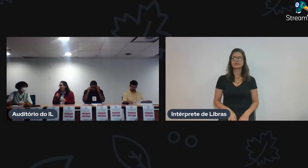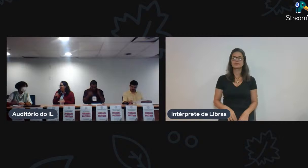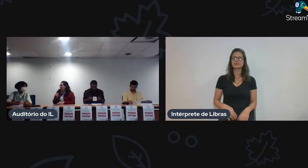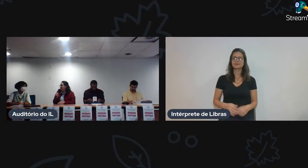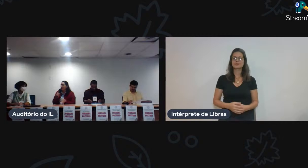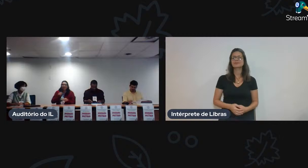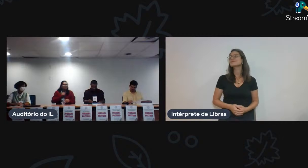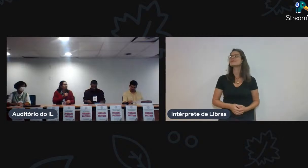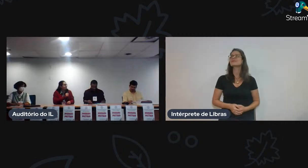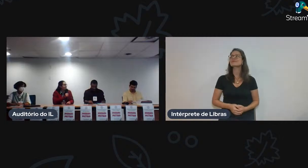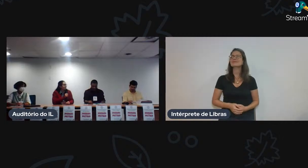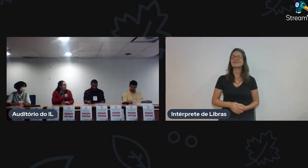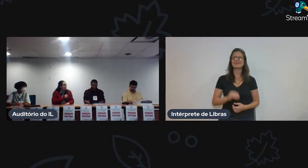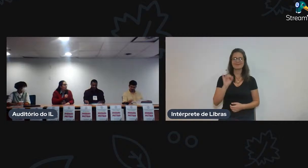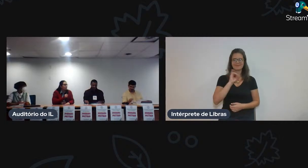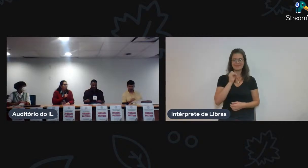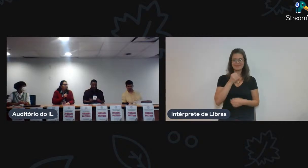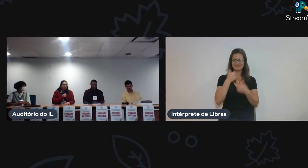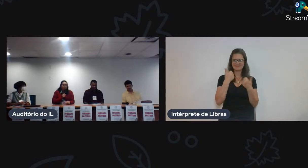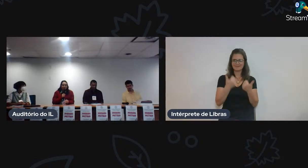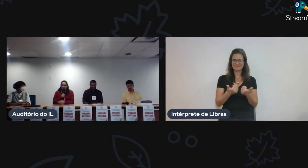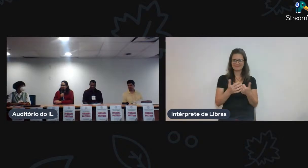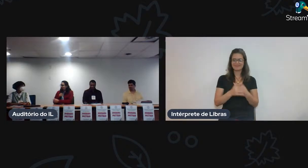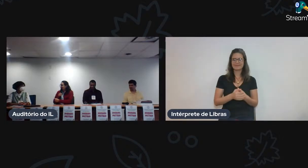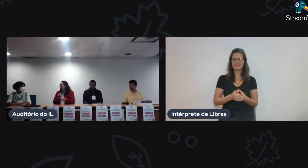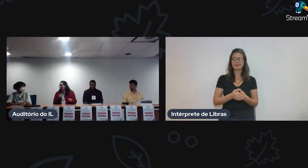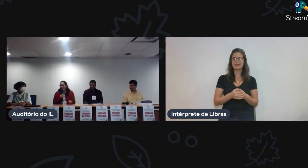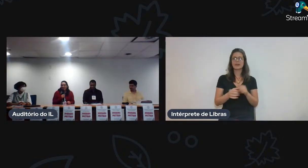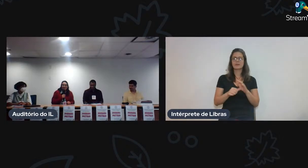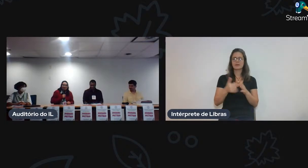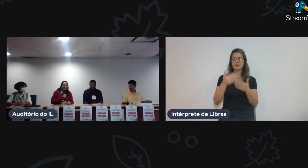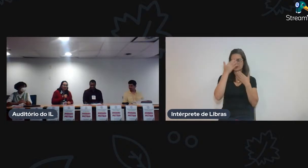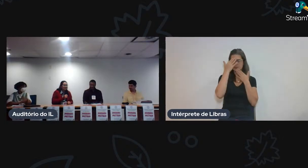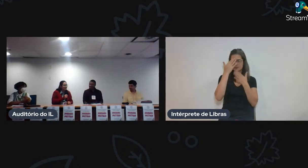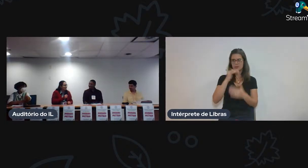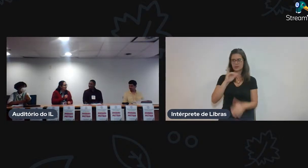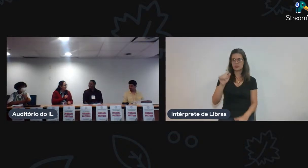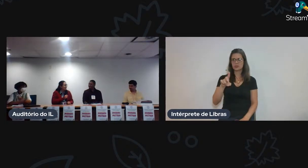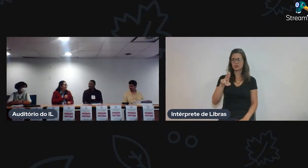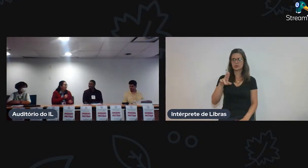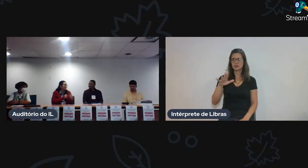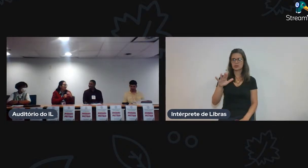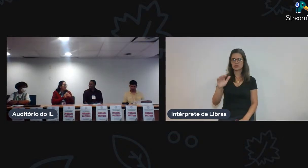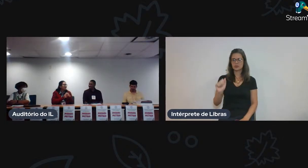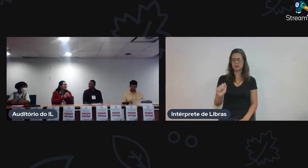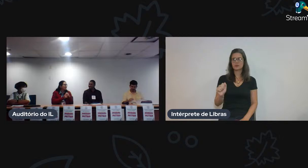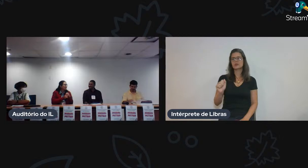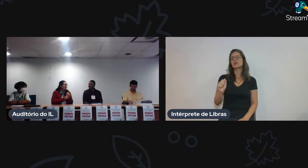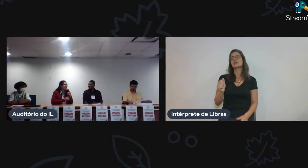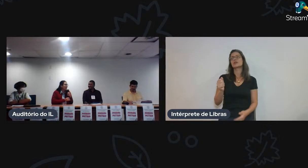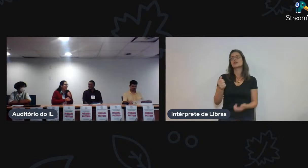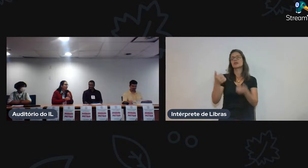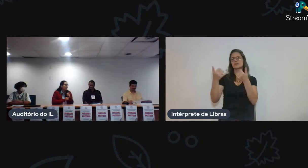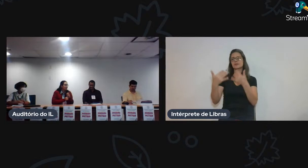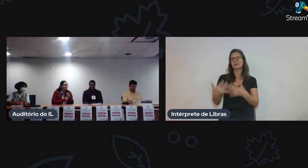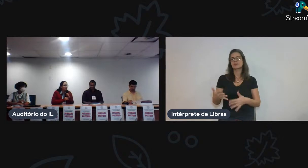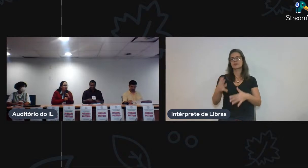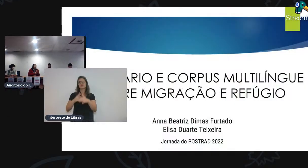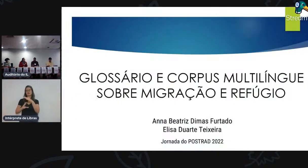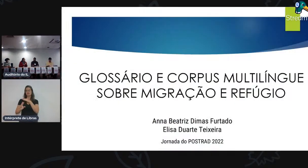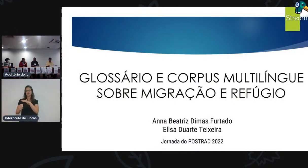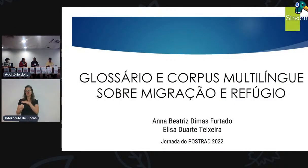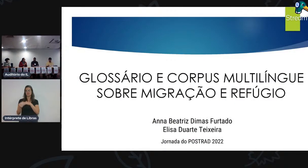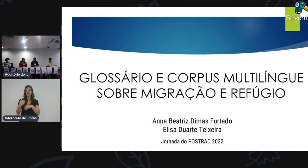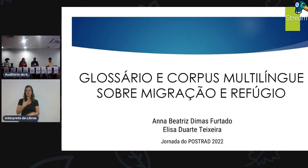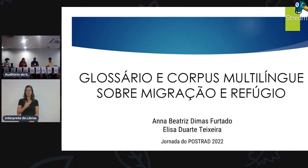Oi, gente. Bom, eu quero agradecer a Júlia pela introdução sobre o refúgio. Meu